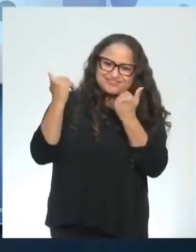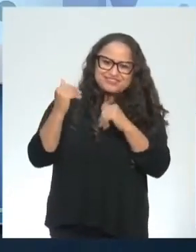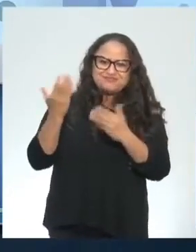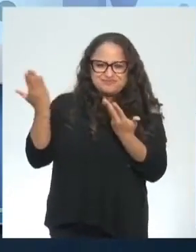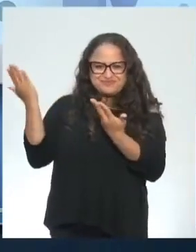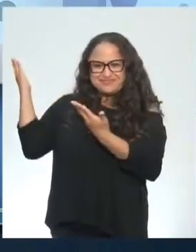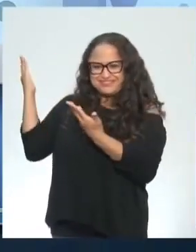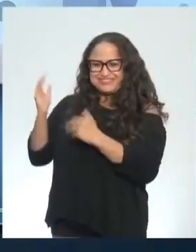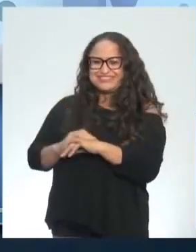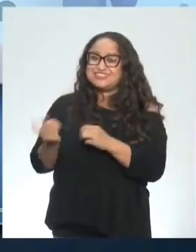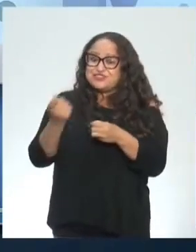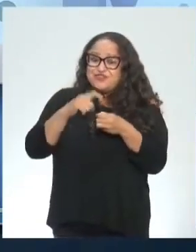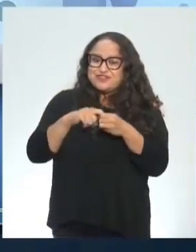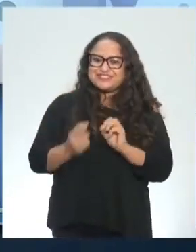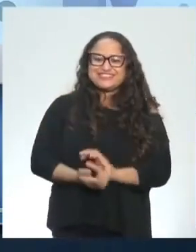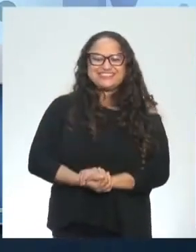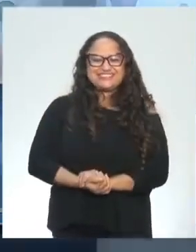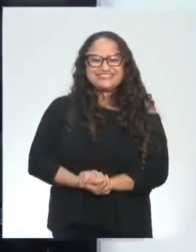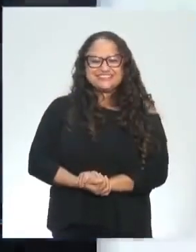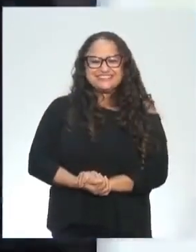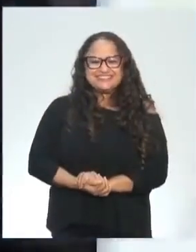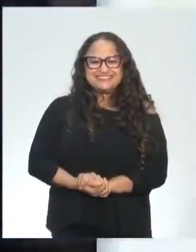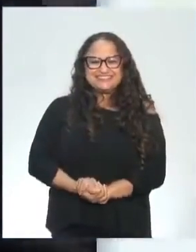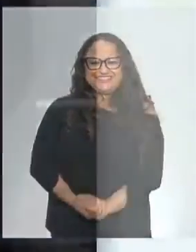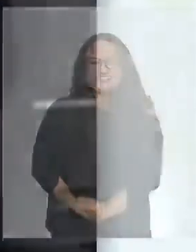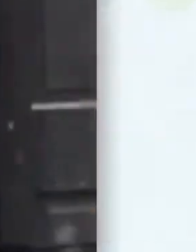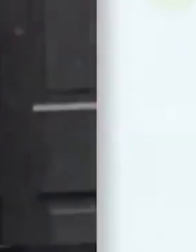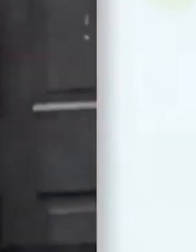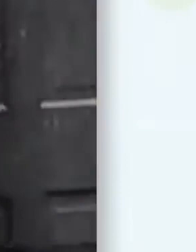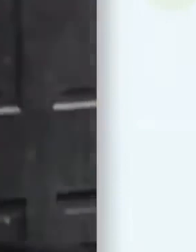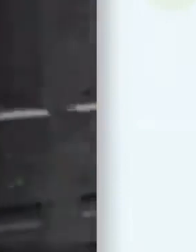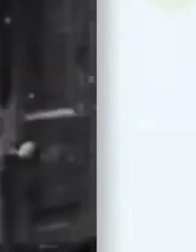vídeo time daqui a pouco a gente volta o